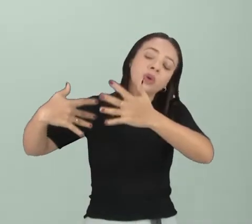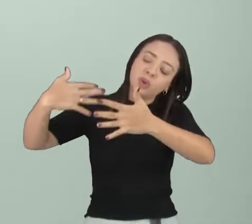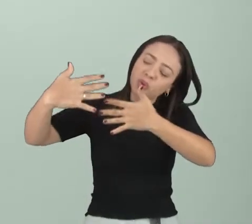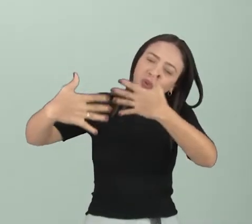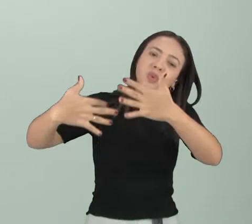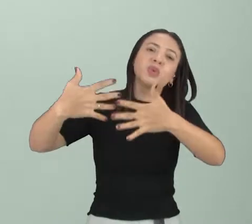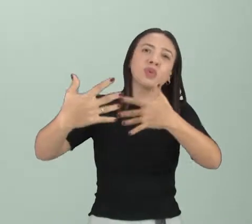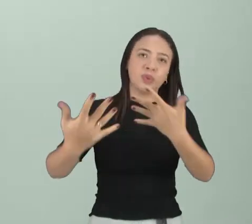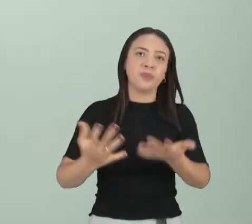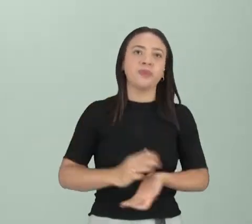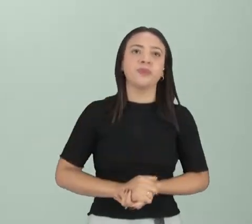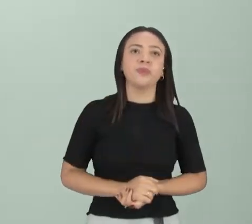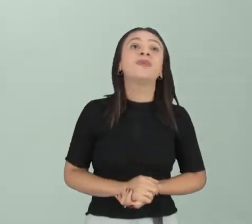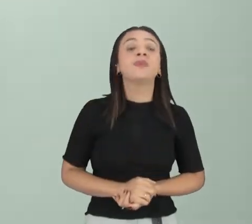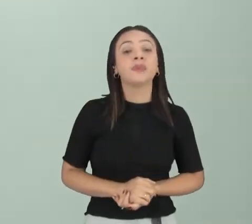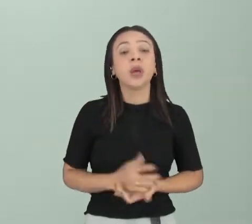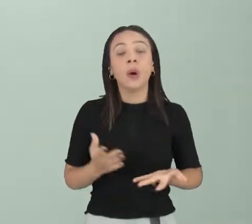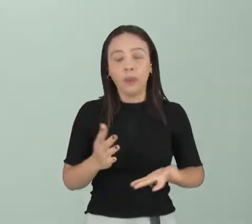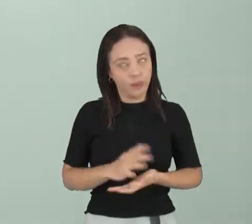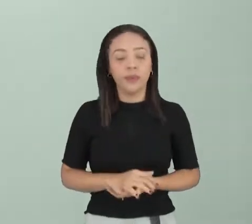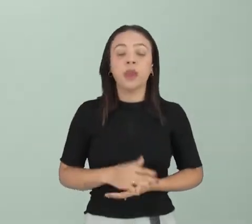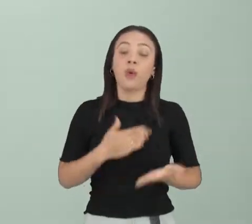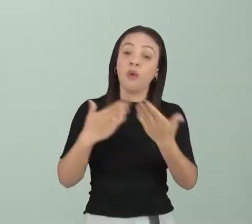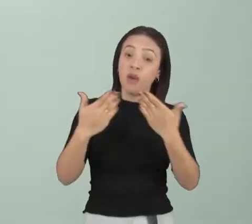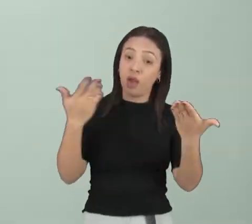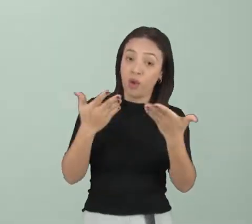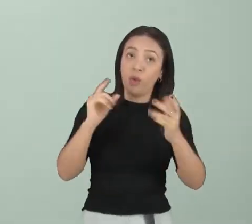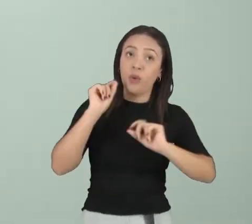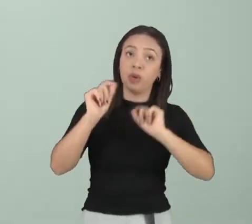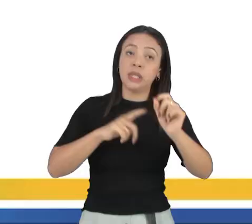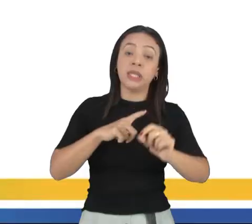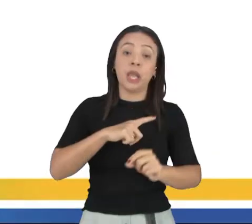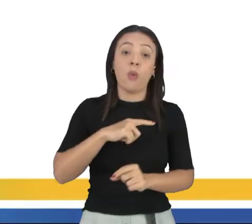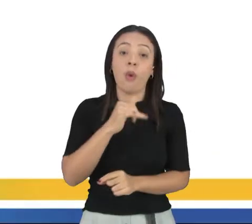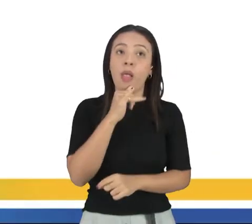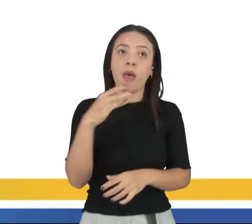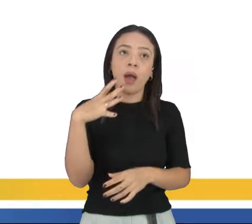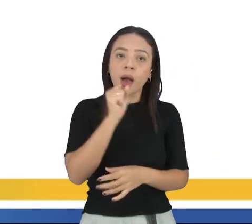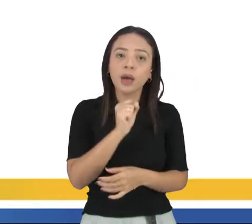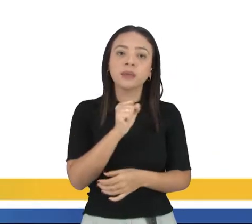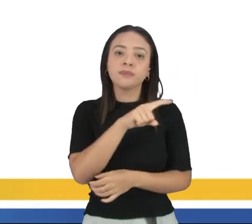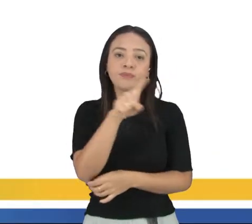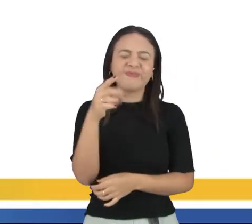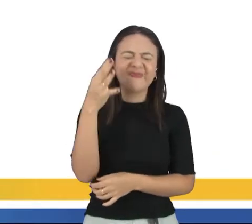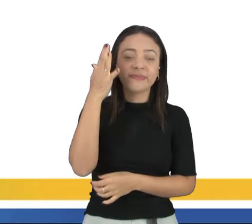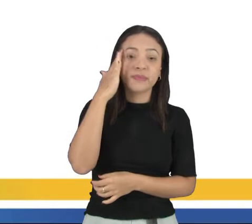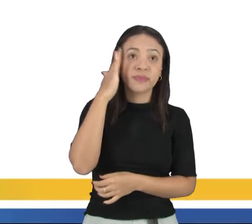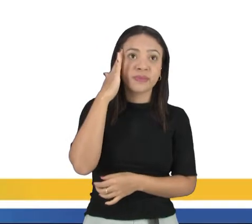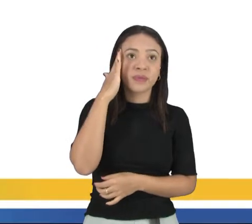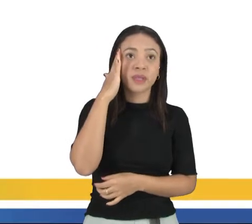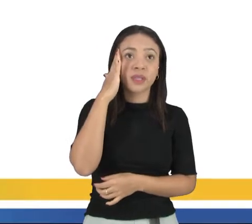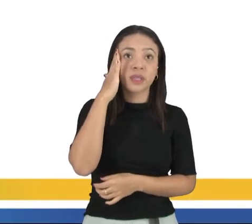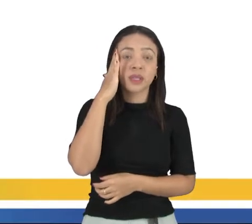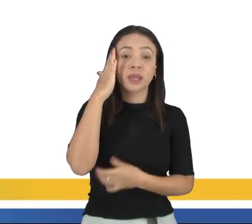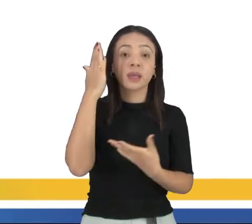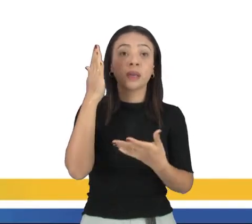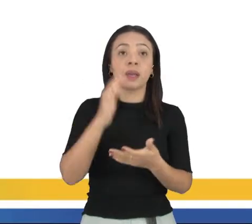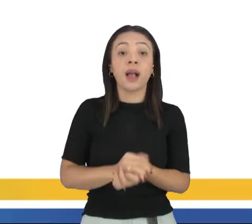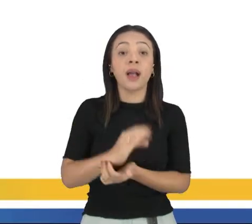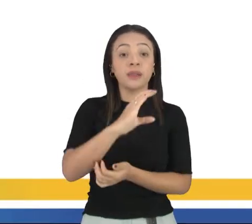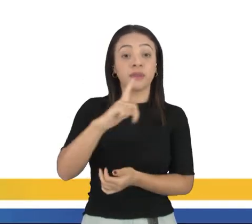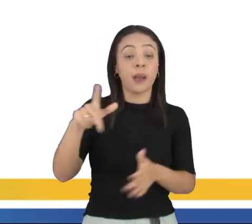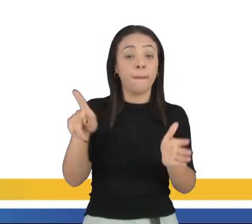muito muito tempo tá a gente tem aqui dialogamos né só um exemplo Zinho rapidinho para gente ver classificar esses